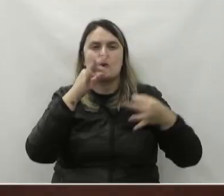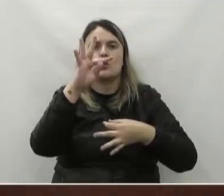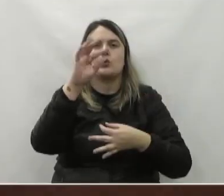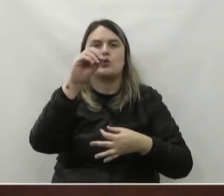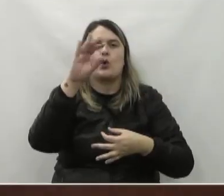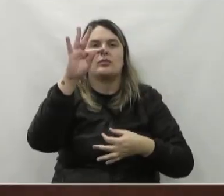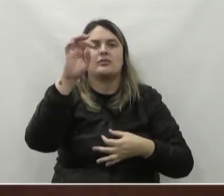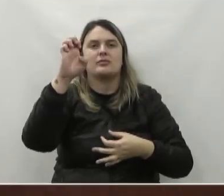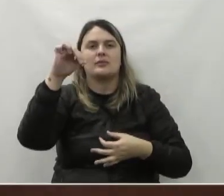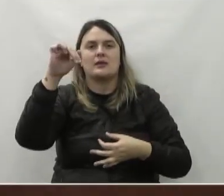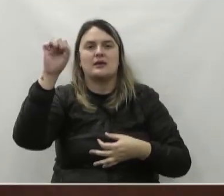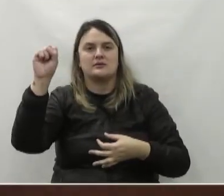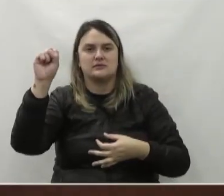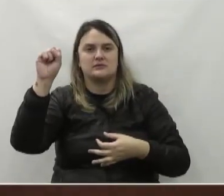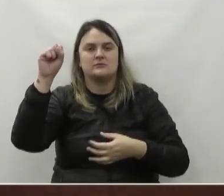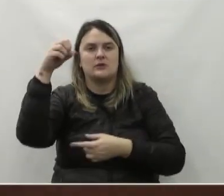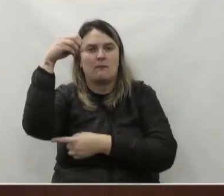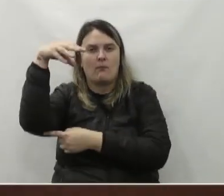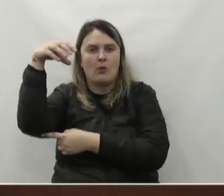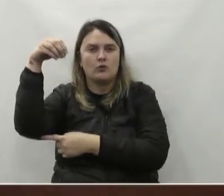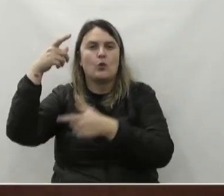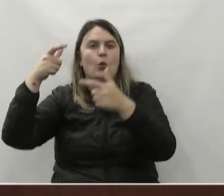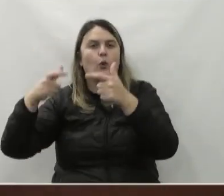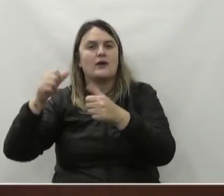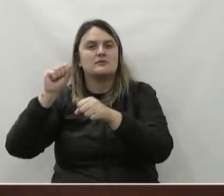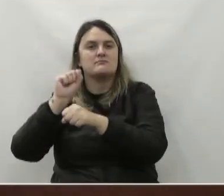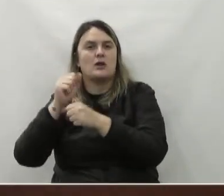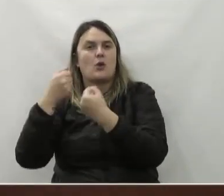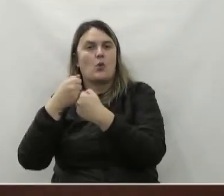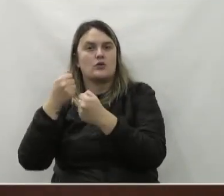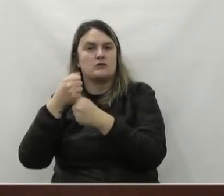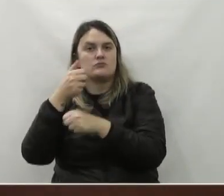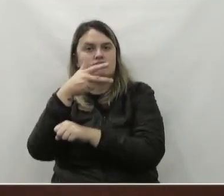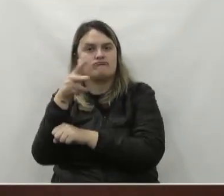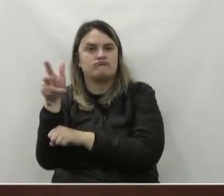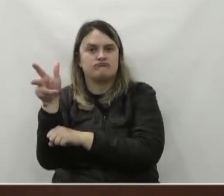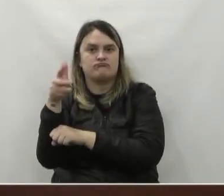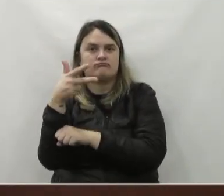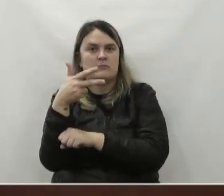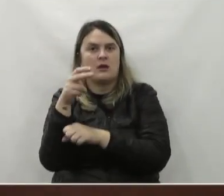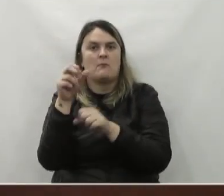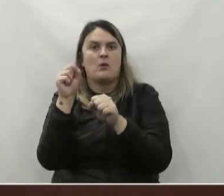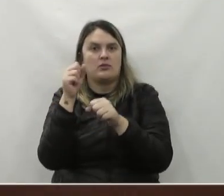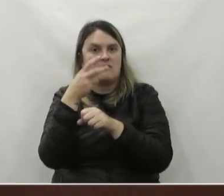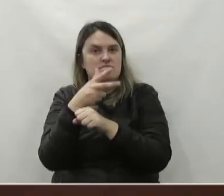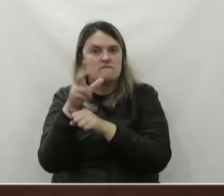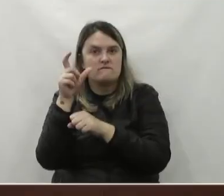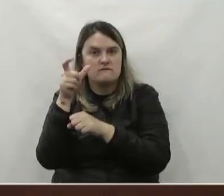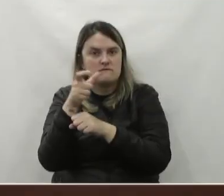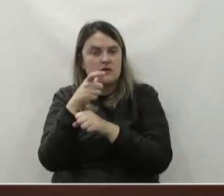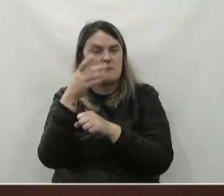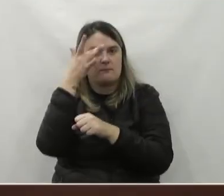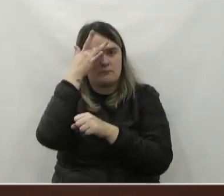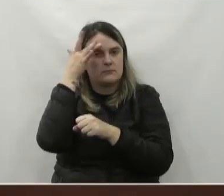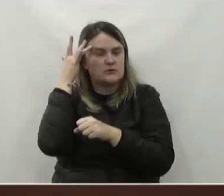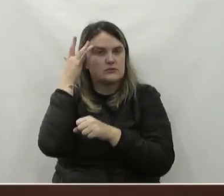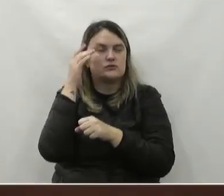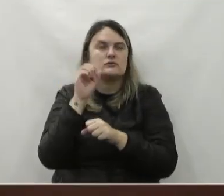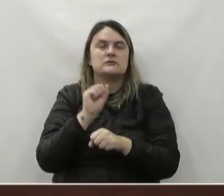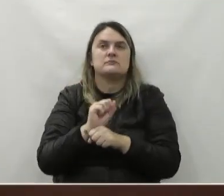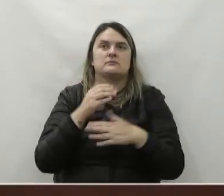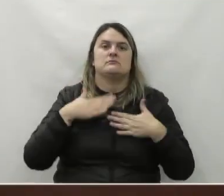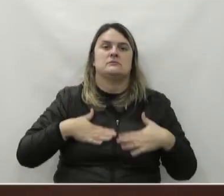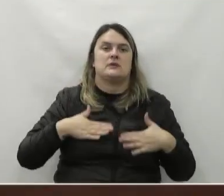nos pontos de ônibus, isso é muito importante, com câmera já ali, que pode, né, as pessoas ali, as mulheres que